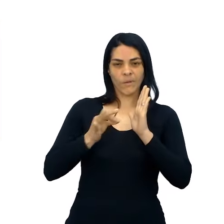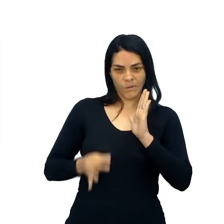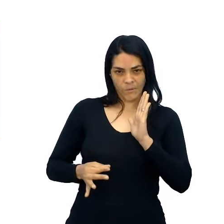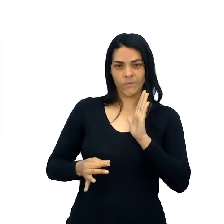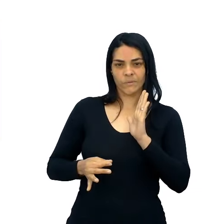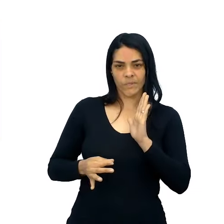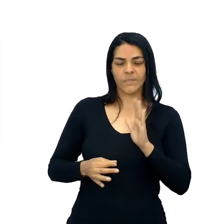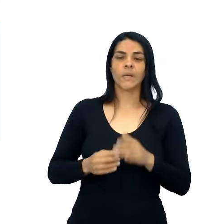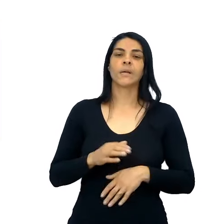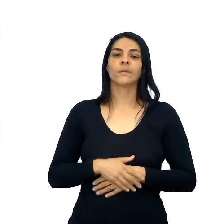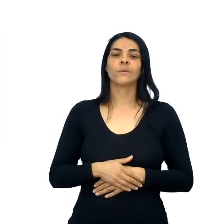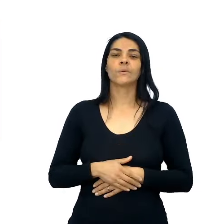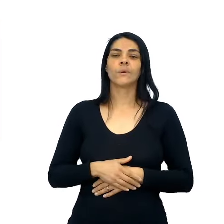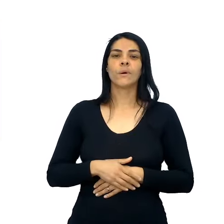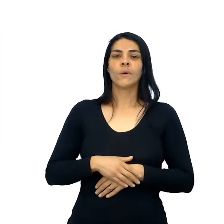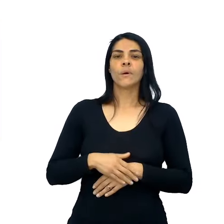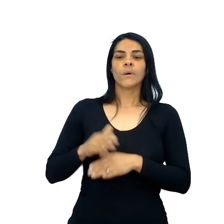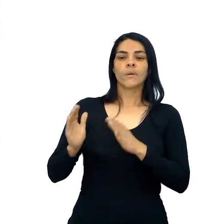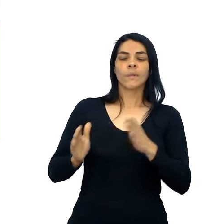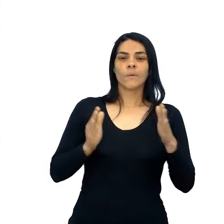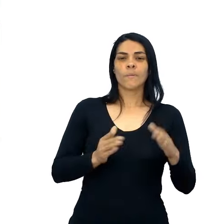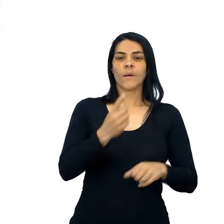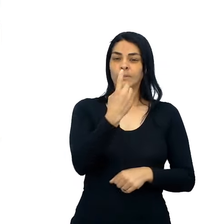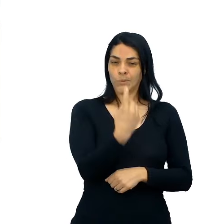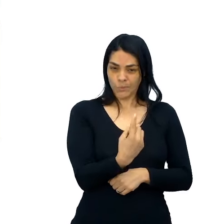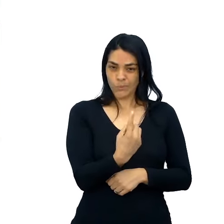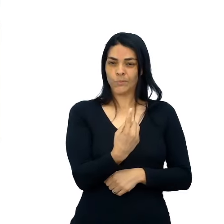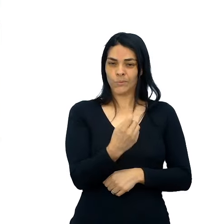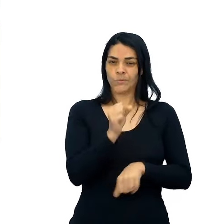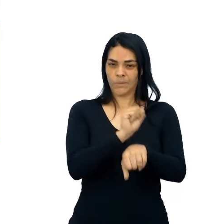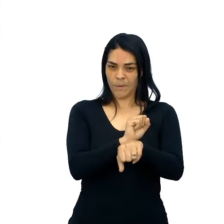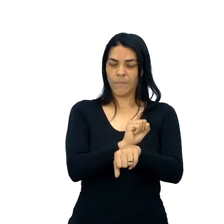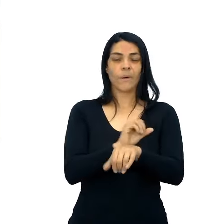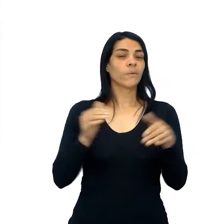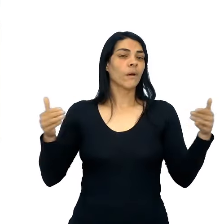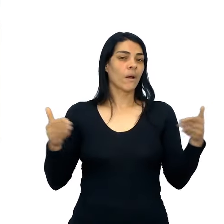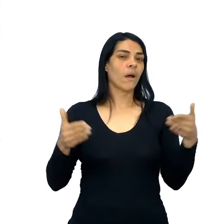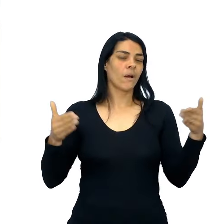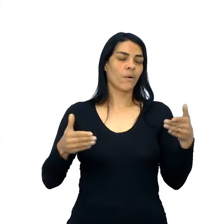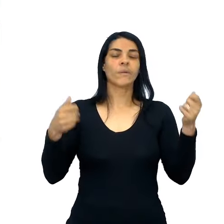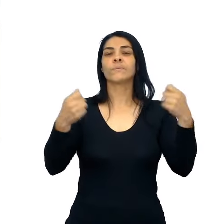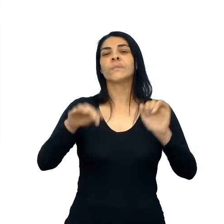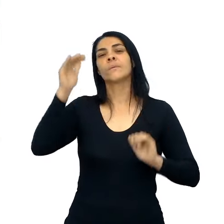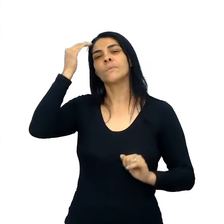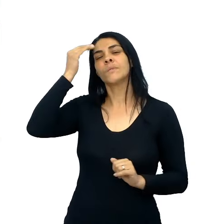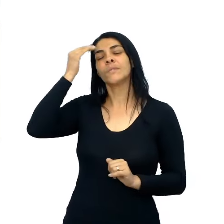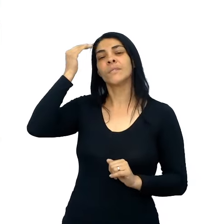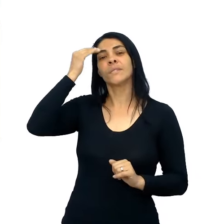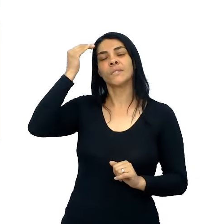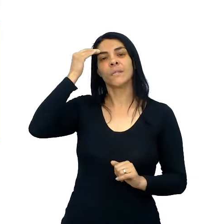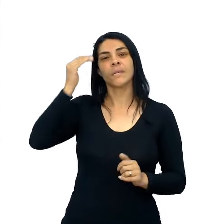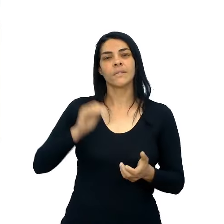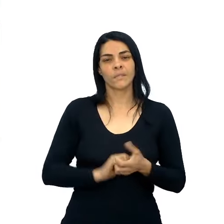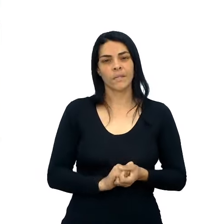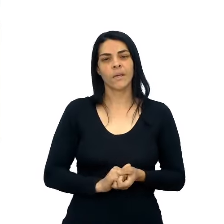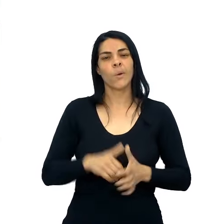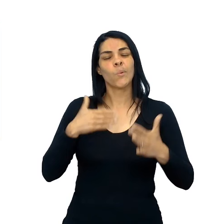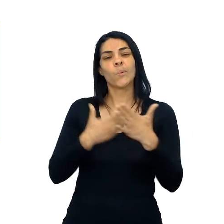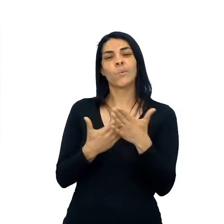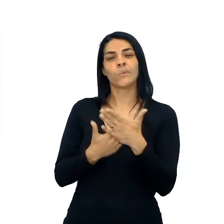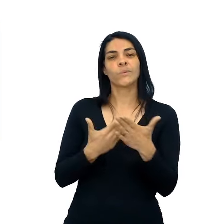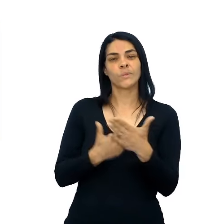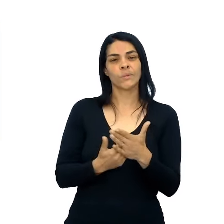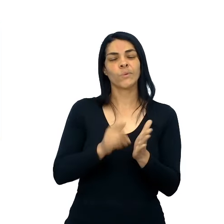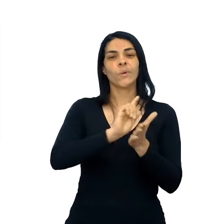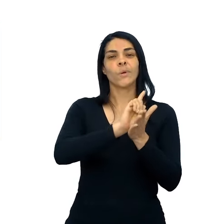de etapa 1, na parte 1 dessa pauta, digo. E agora vamos entender um pouquinho a relevância dos estudos